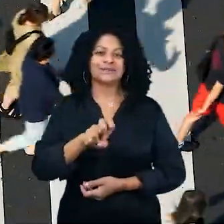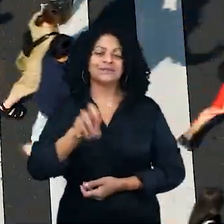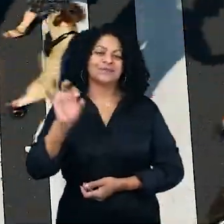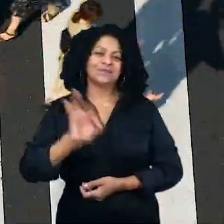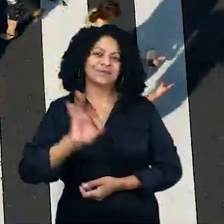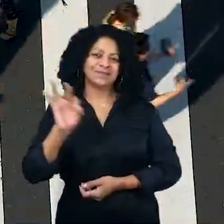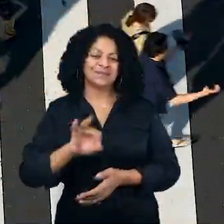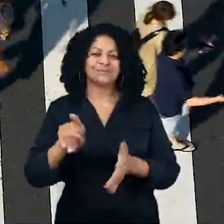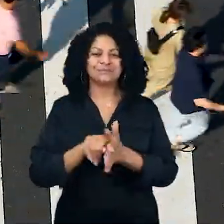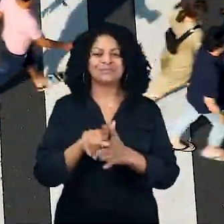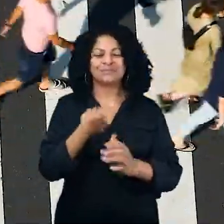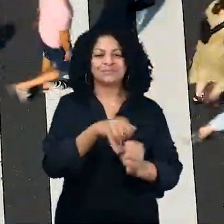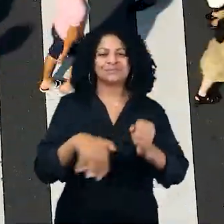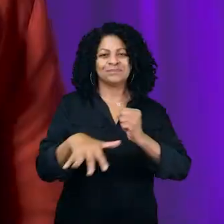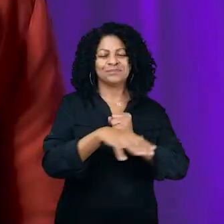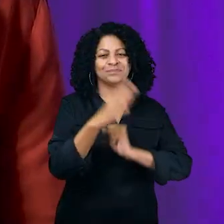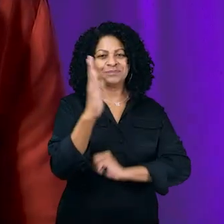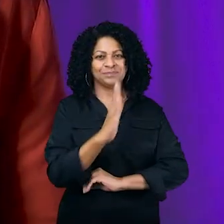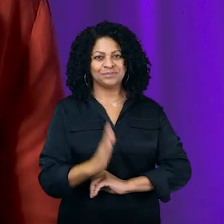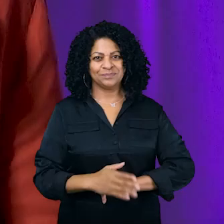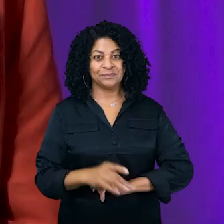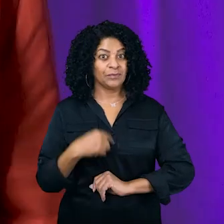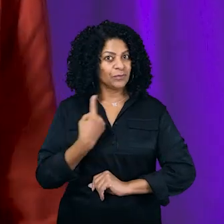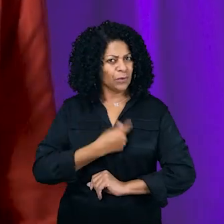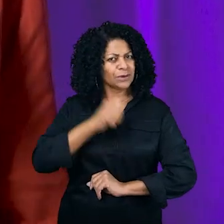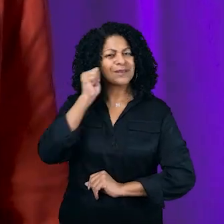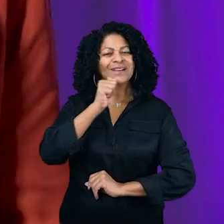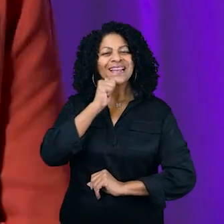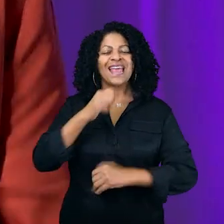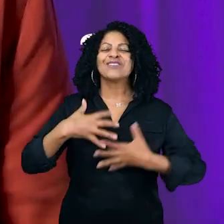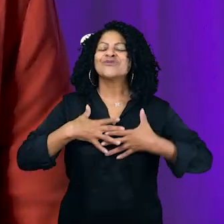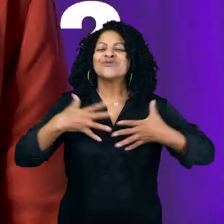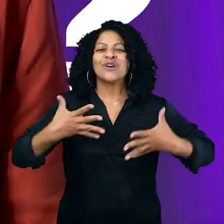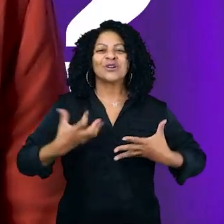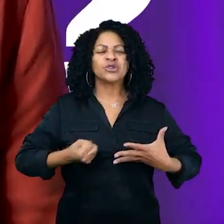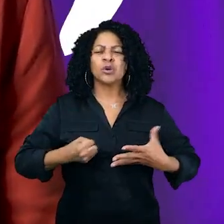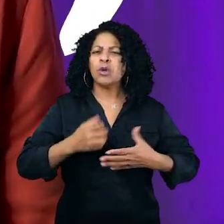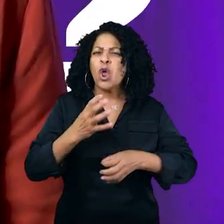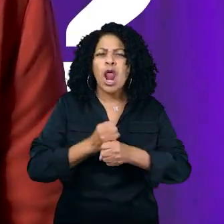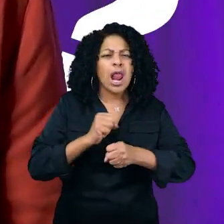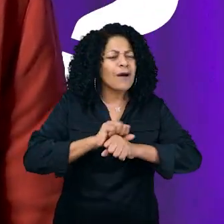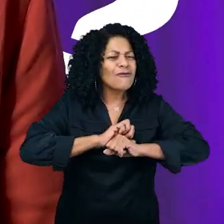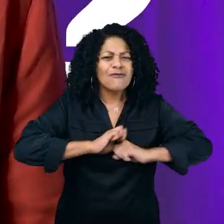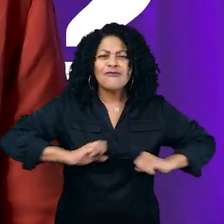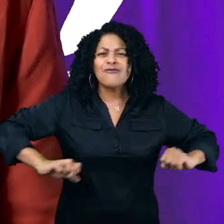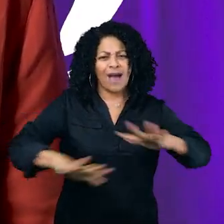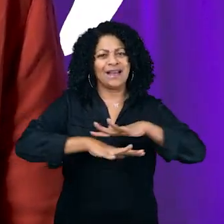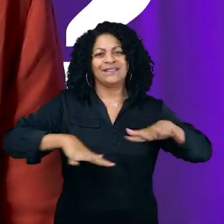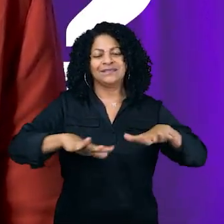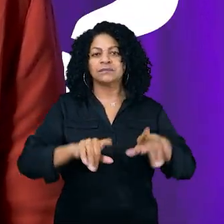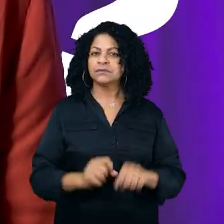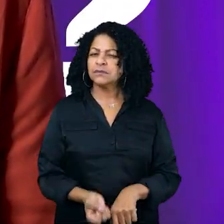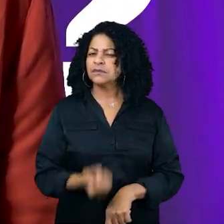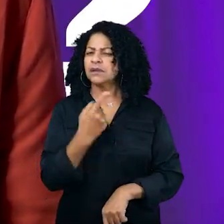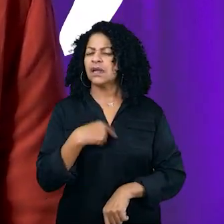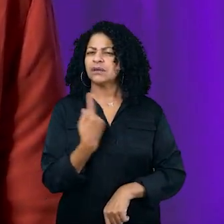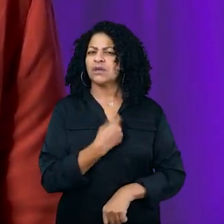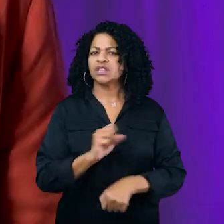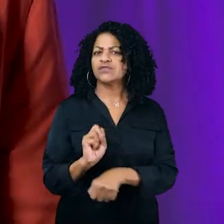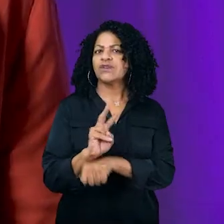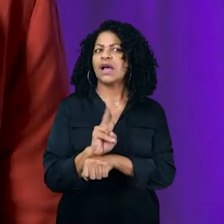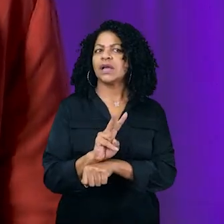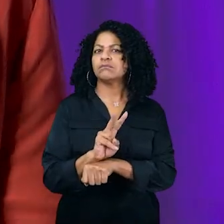48,5% da sociedade brasileira. Estamos em maior número, mas será que também ocupamos mais vagas no mercado de